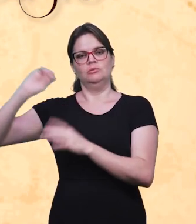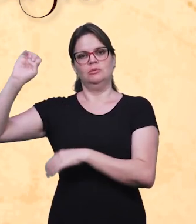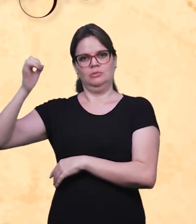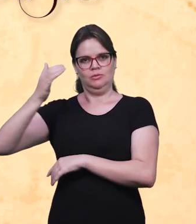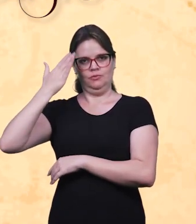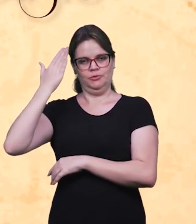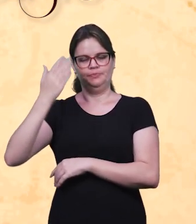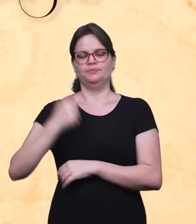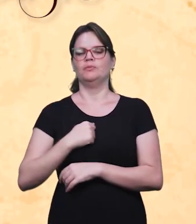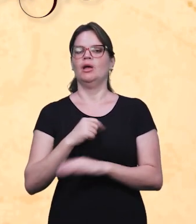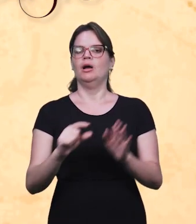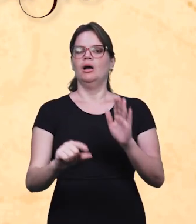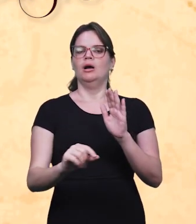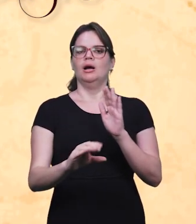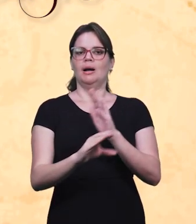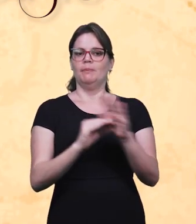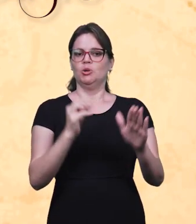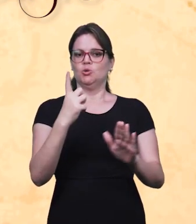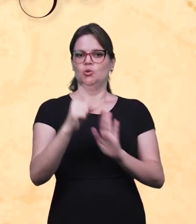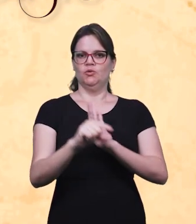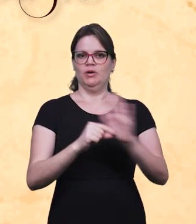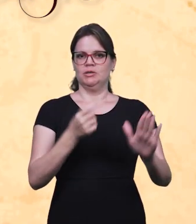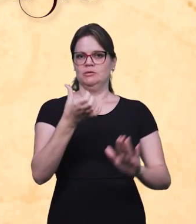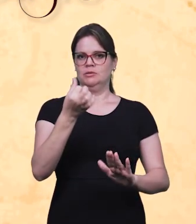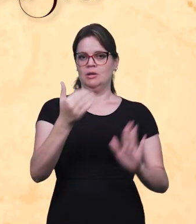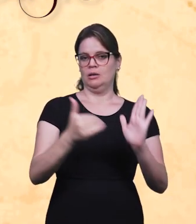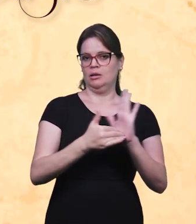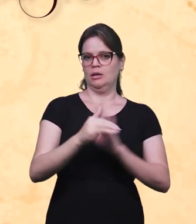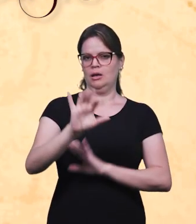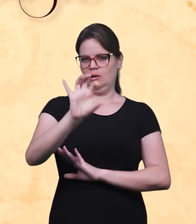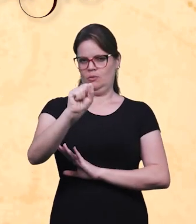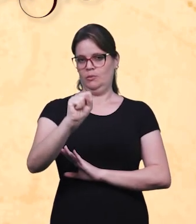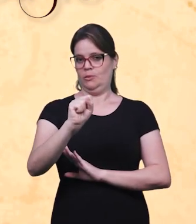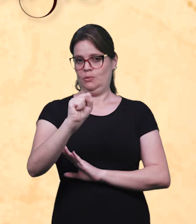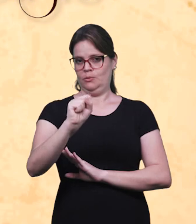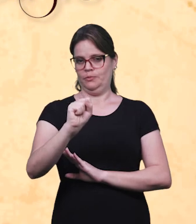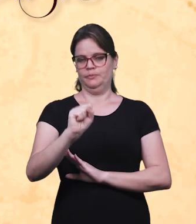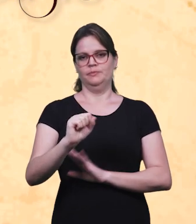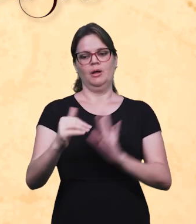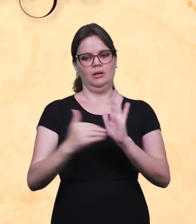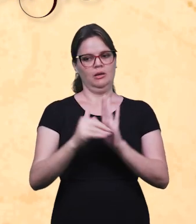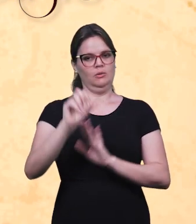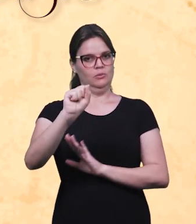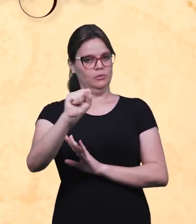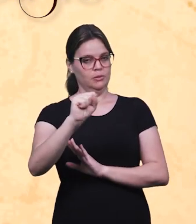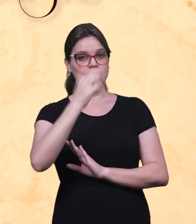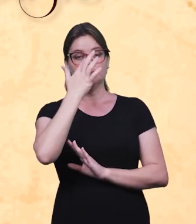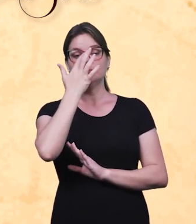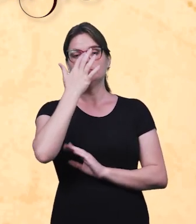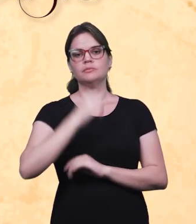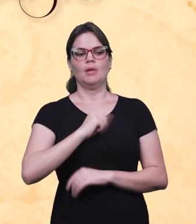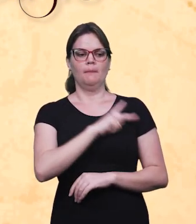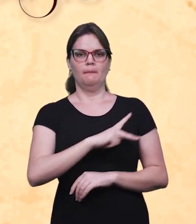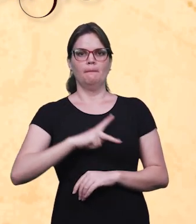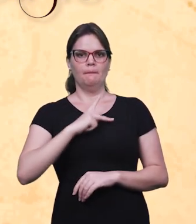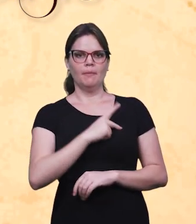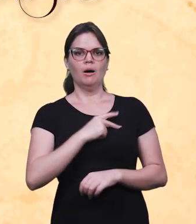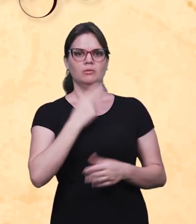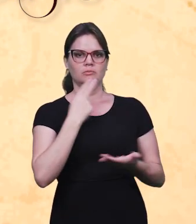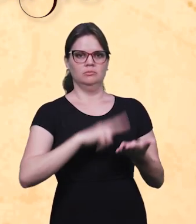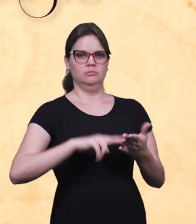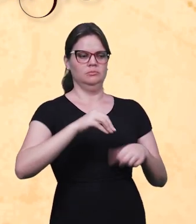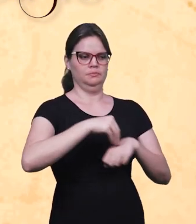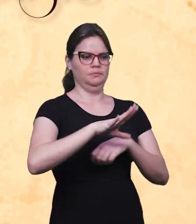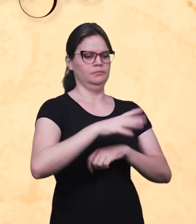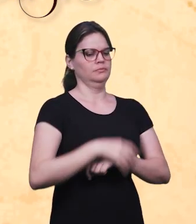na Galácia. Maravilho-me de que tão depressa passasseis daquele que vos chamou à graça